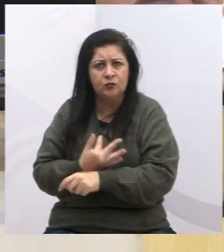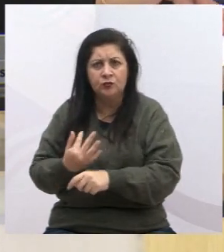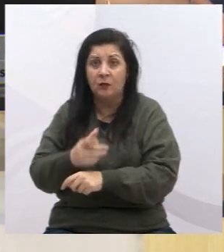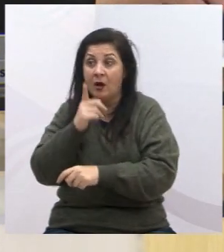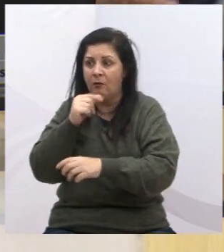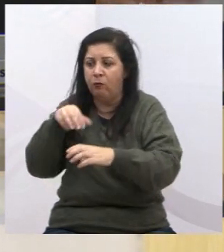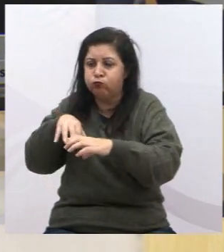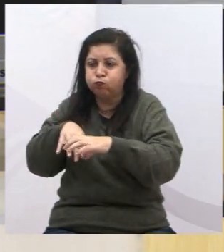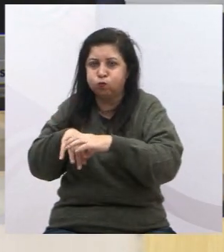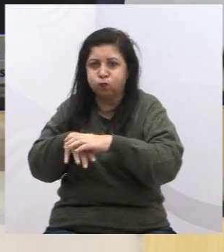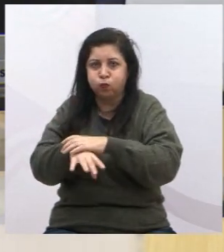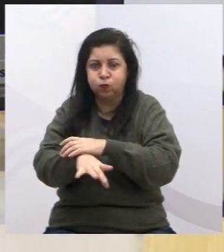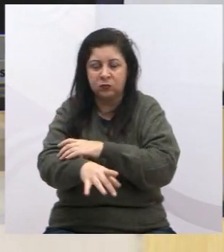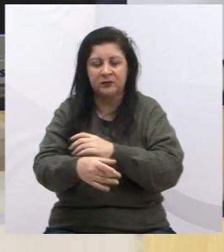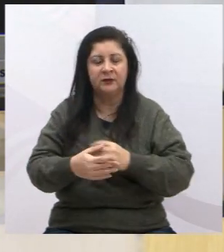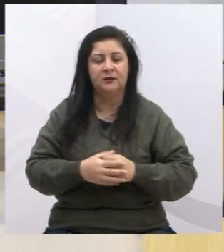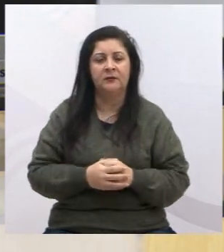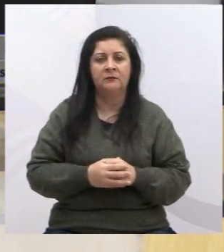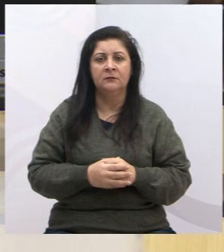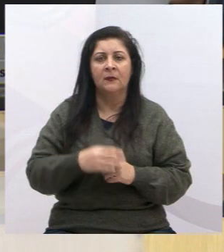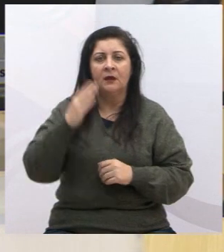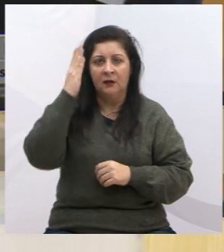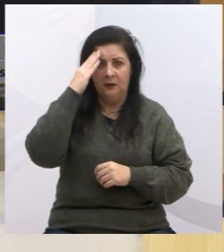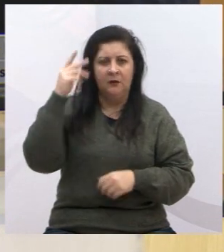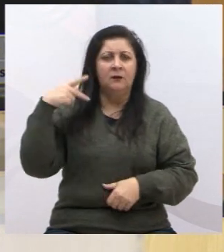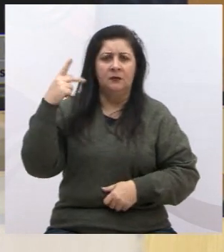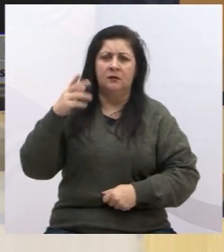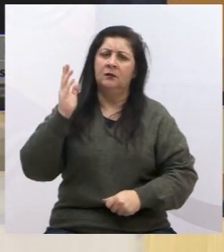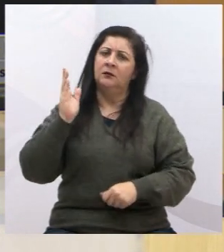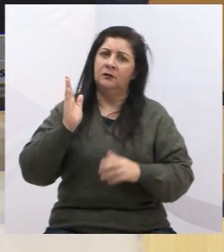d'água. Considerando que esse vereador